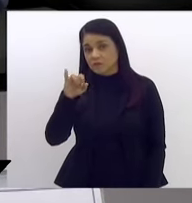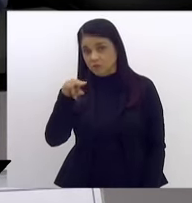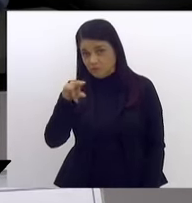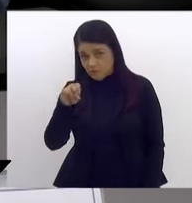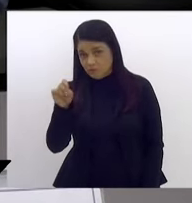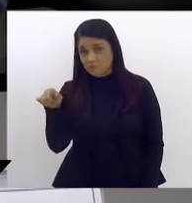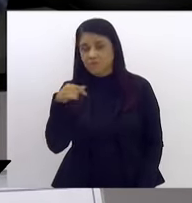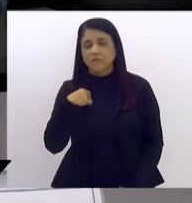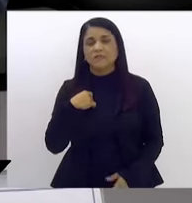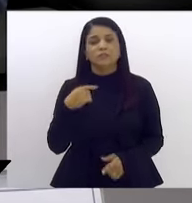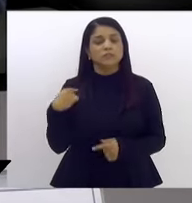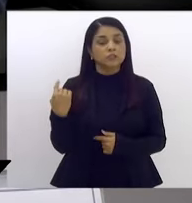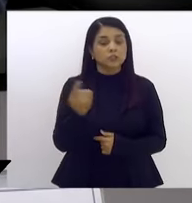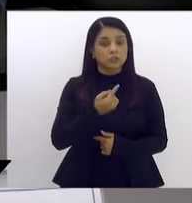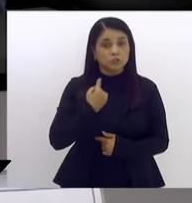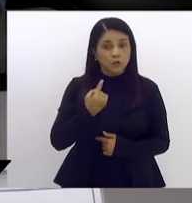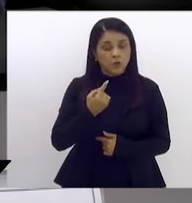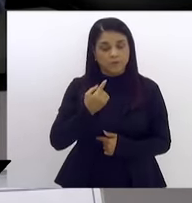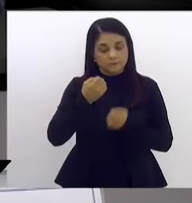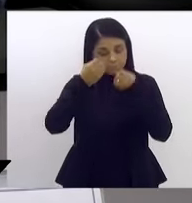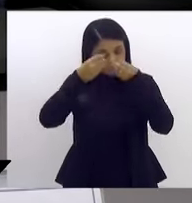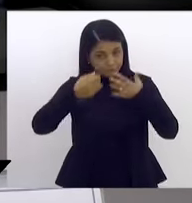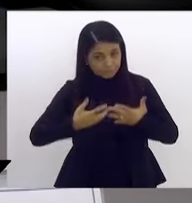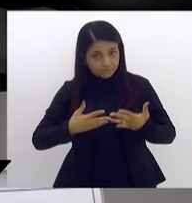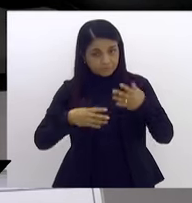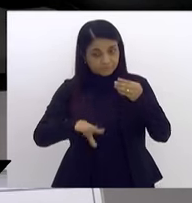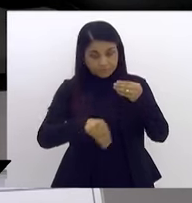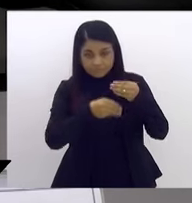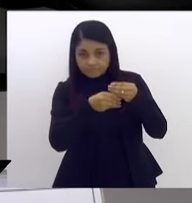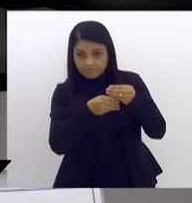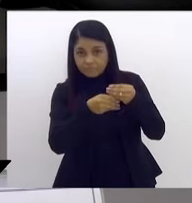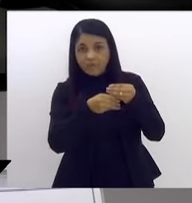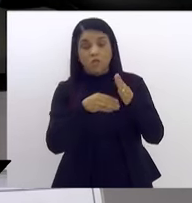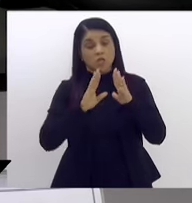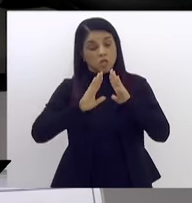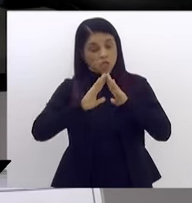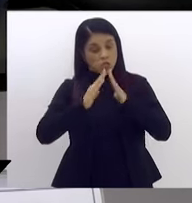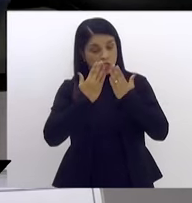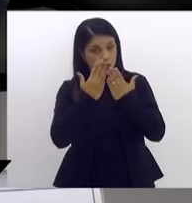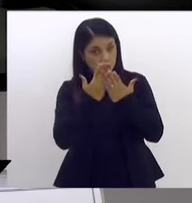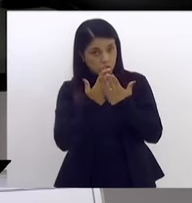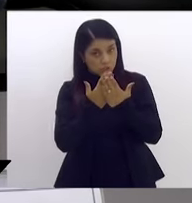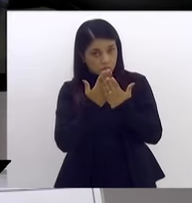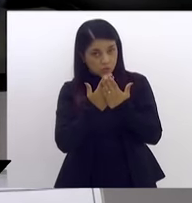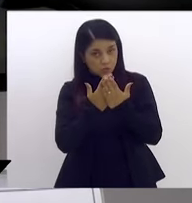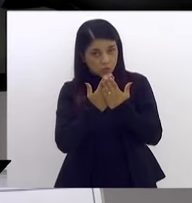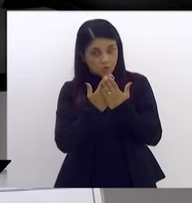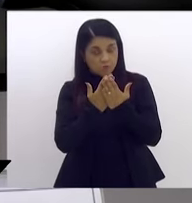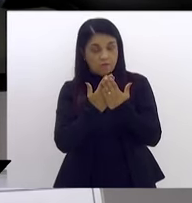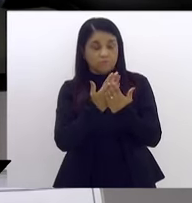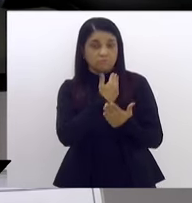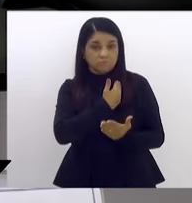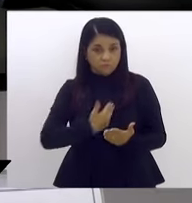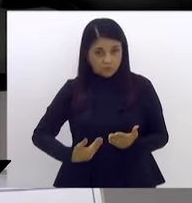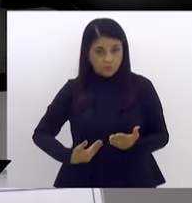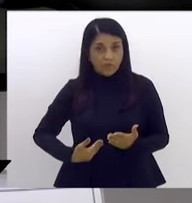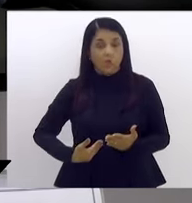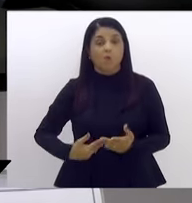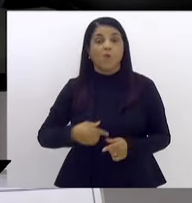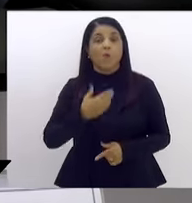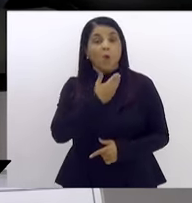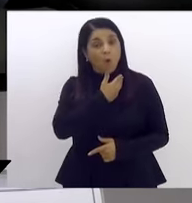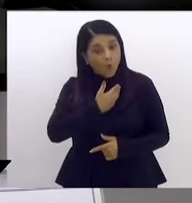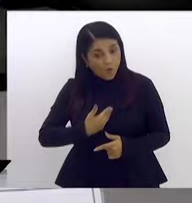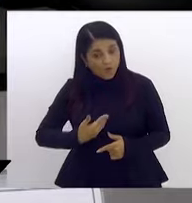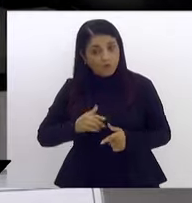uma distinção da seguinte maneira que nas escolas públicas o governo realmente fizesse isso e nas